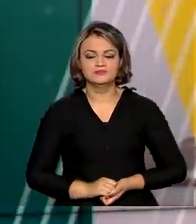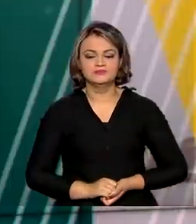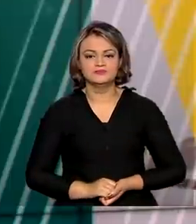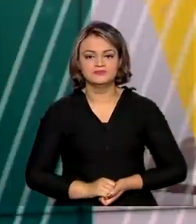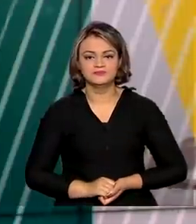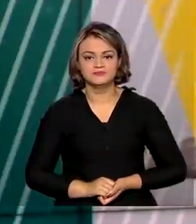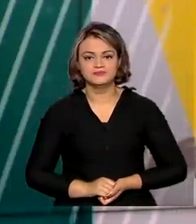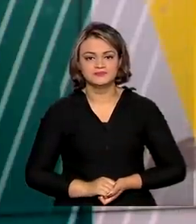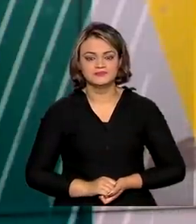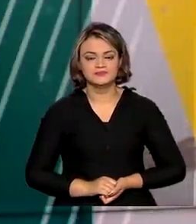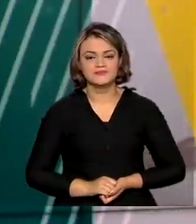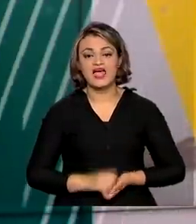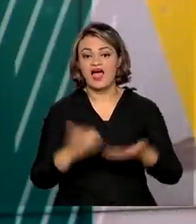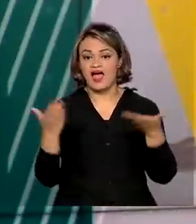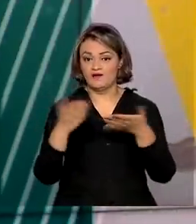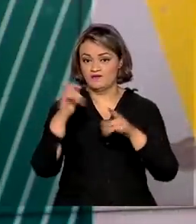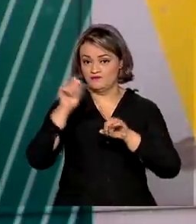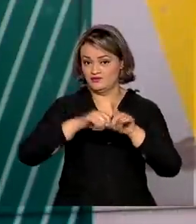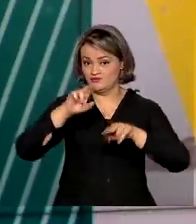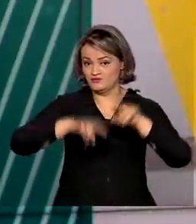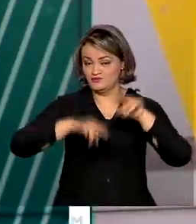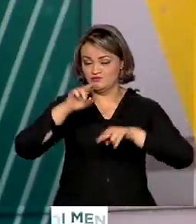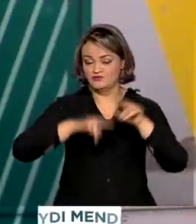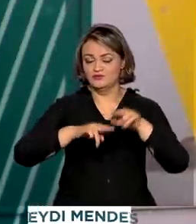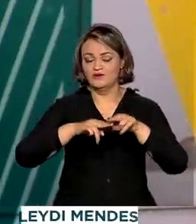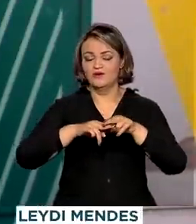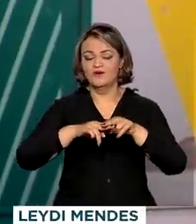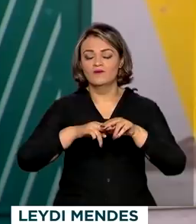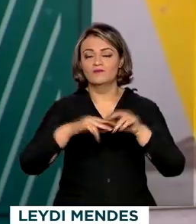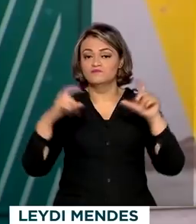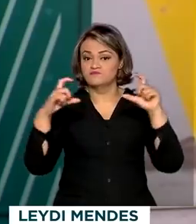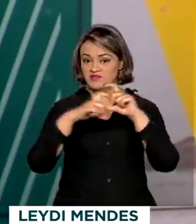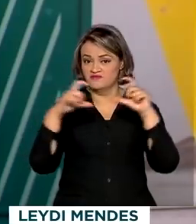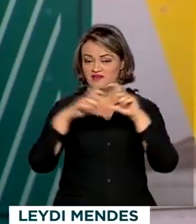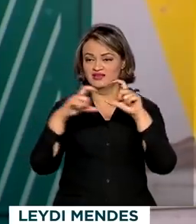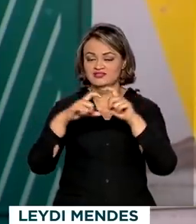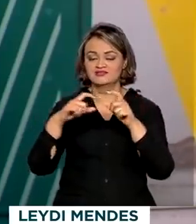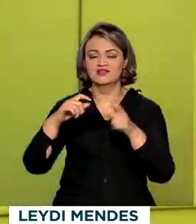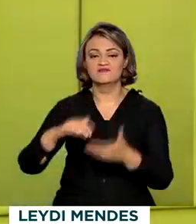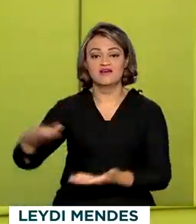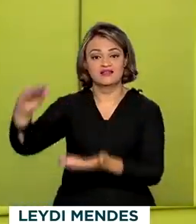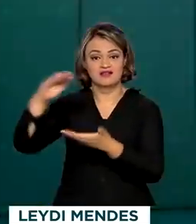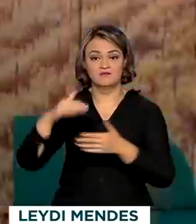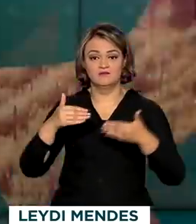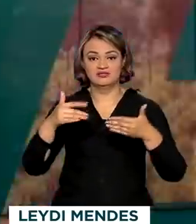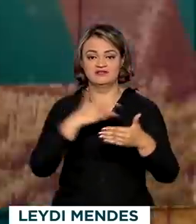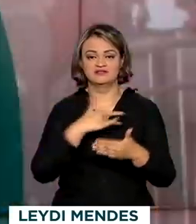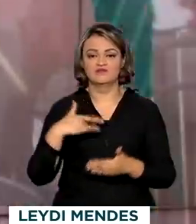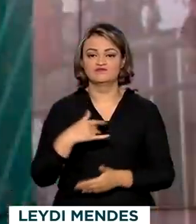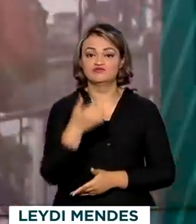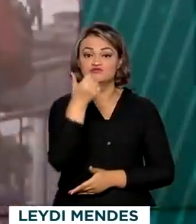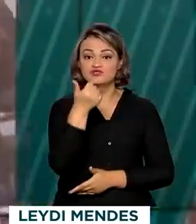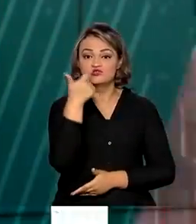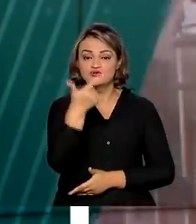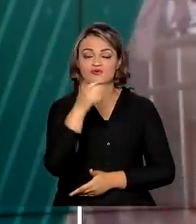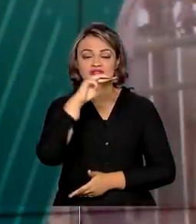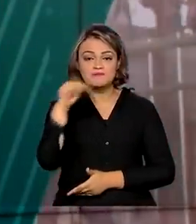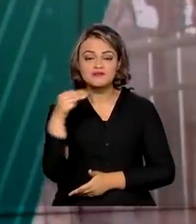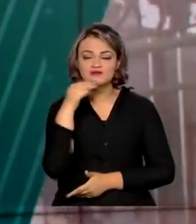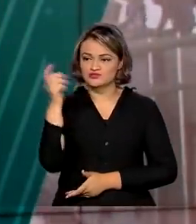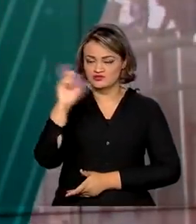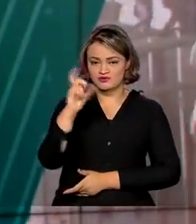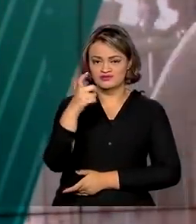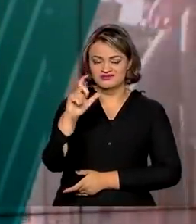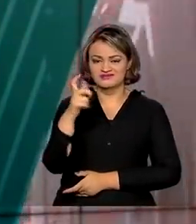e agora em junho a fazer deve entregar ao Ministério da Saúde 12 milhões de doses da vacina contra